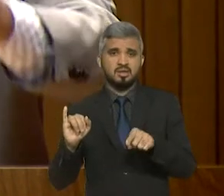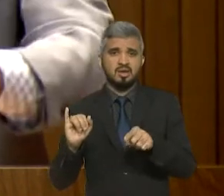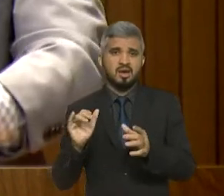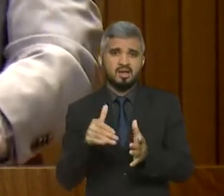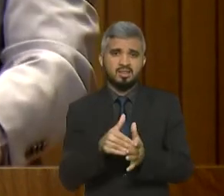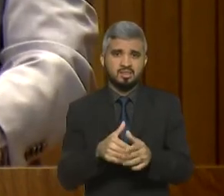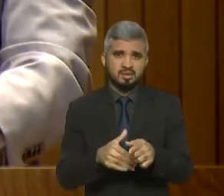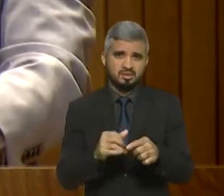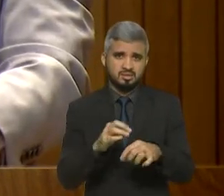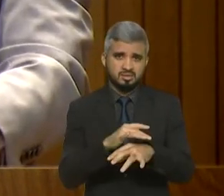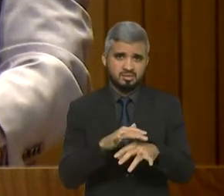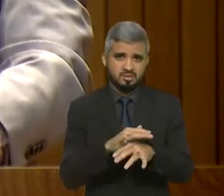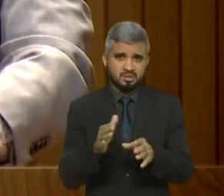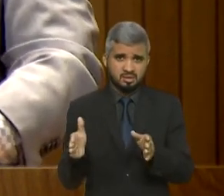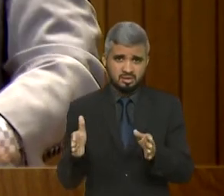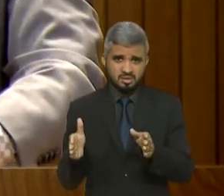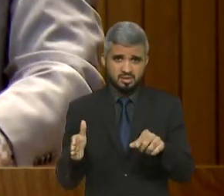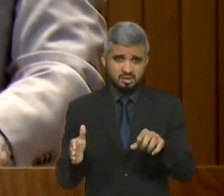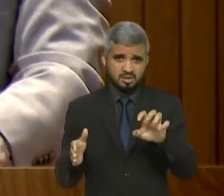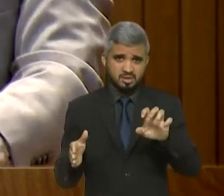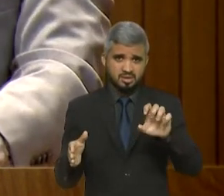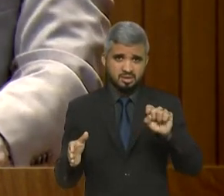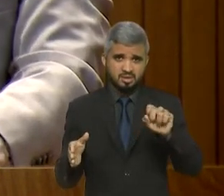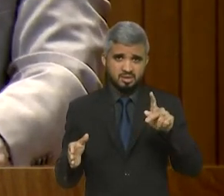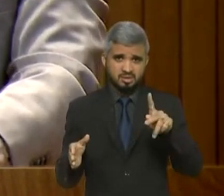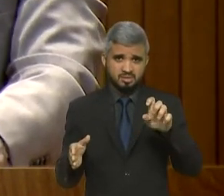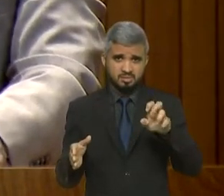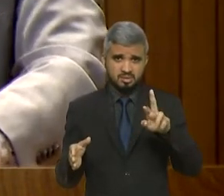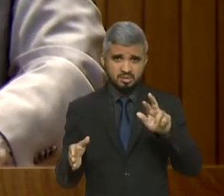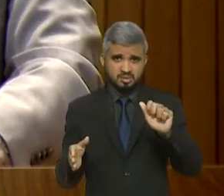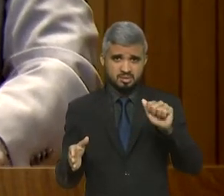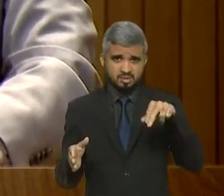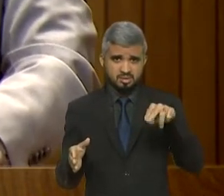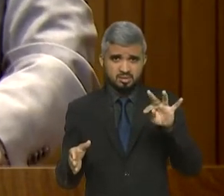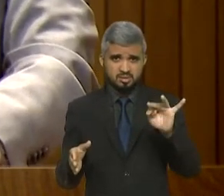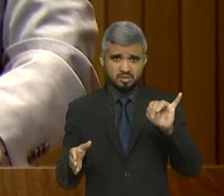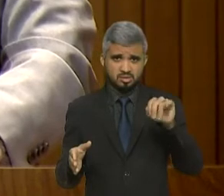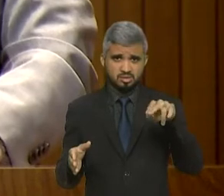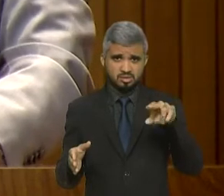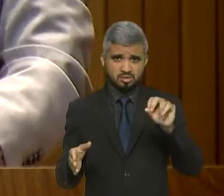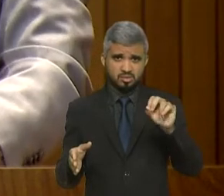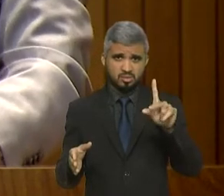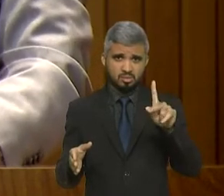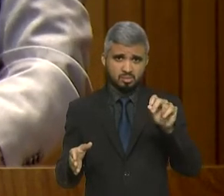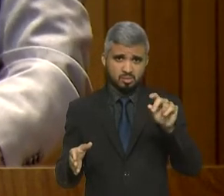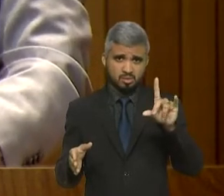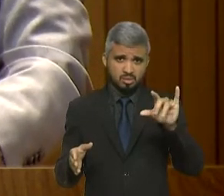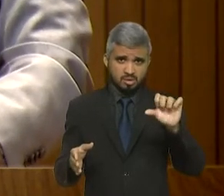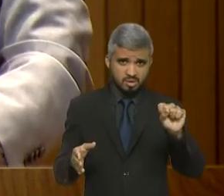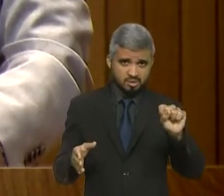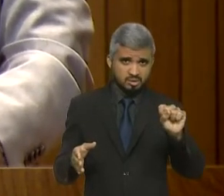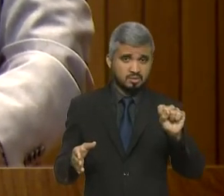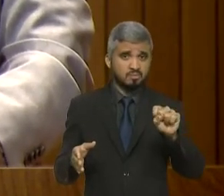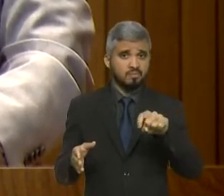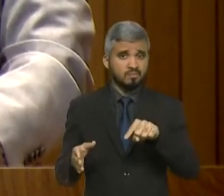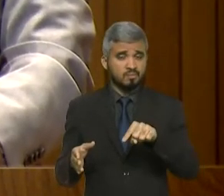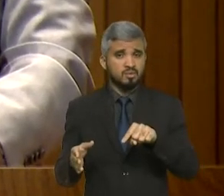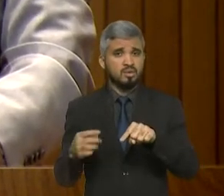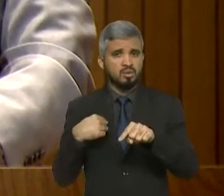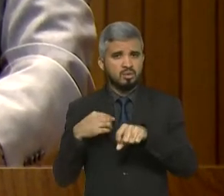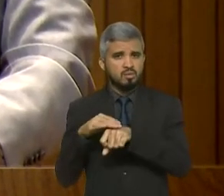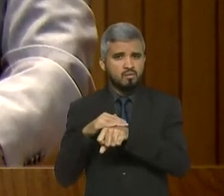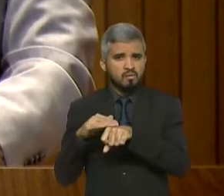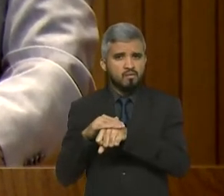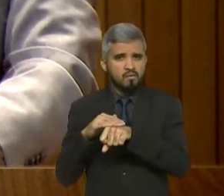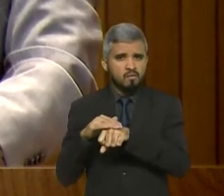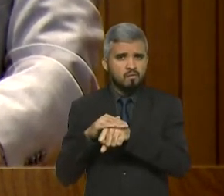cidade de Esperantinópolis. Eu estive com o prefeito Aluizinho do posto, prefeito de